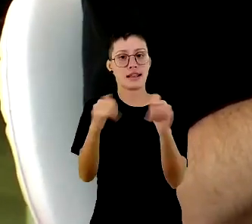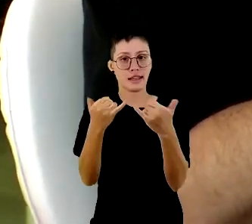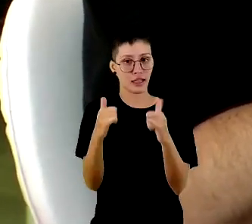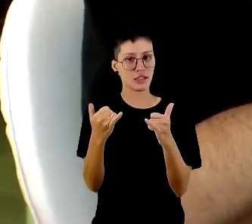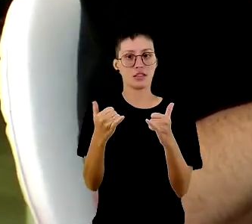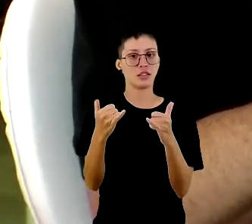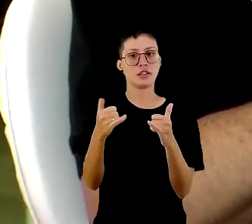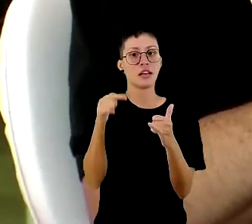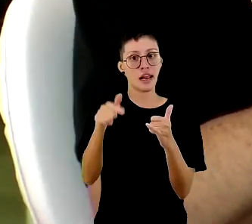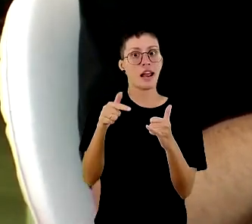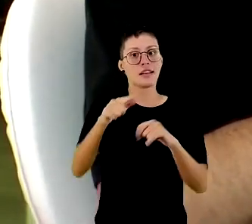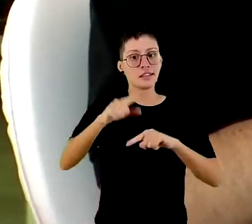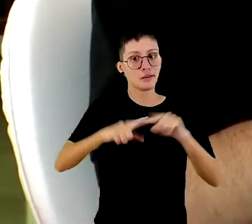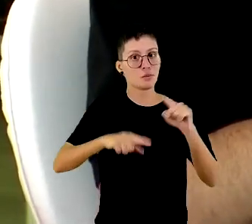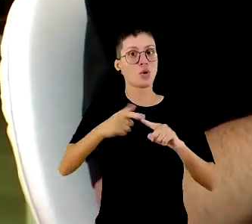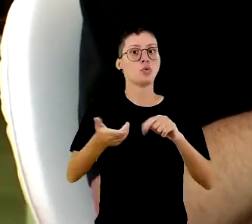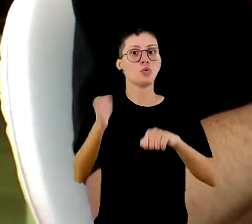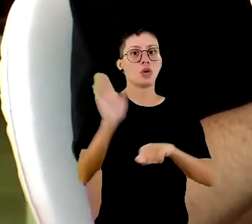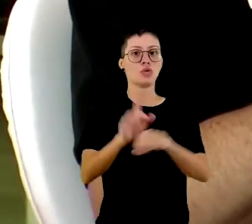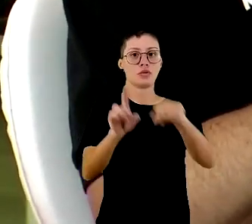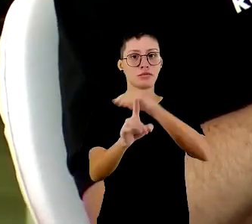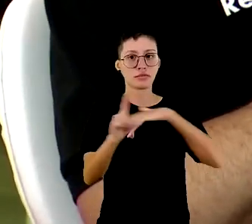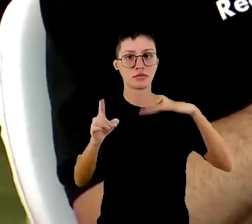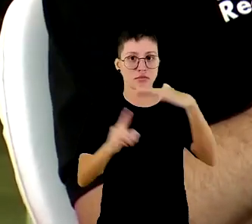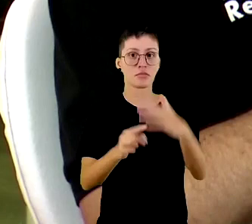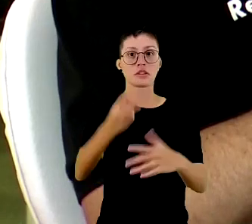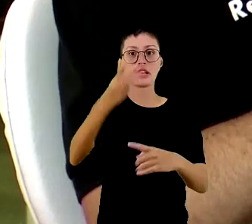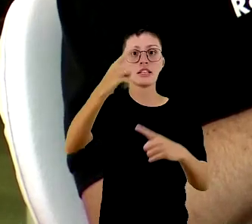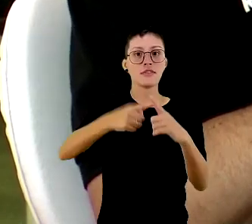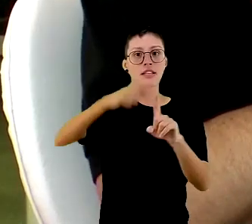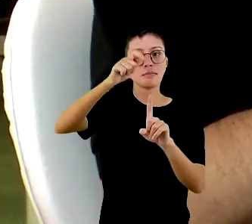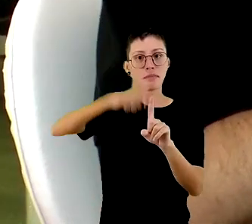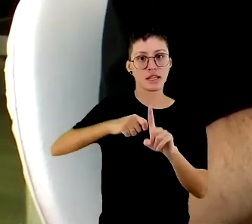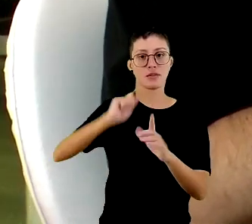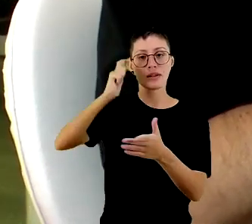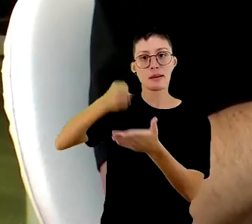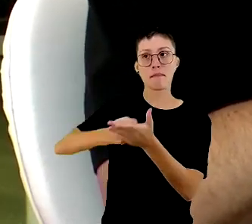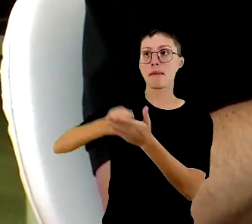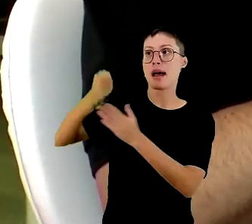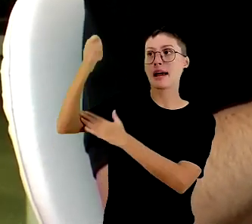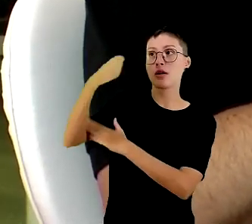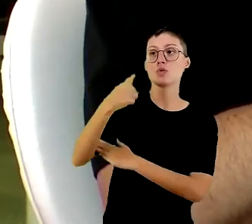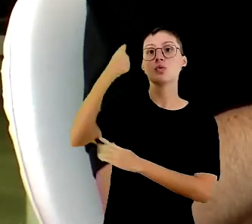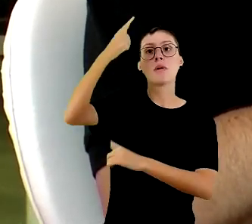Né? Você abastece 3 vezes por mês. Você paga a sua conta de luz